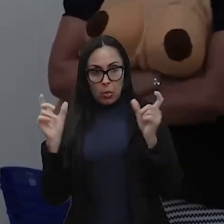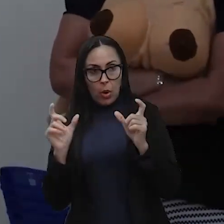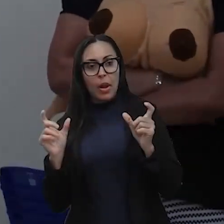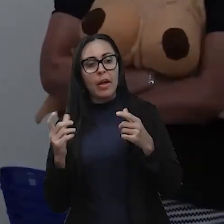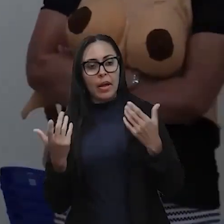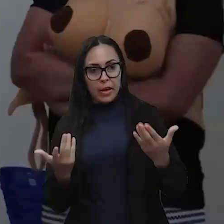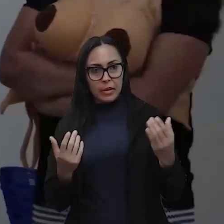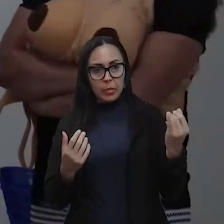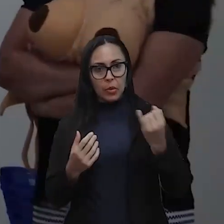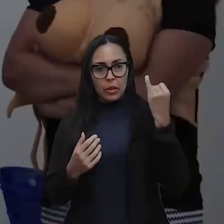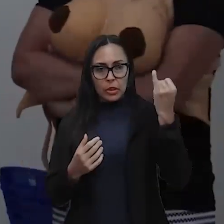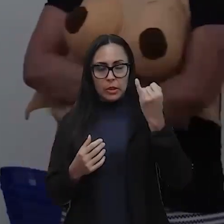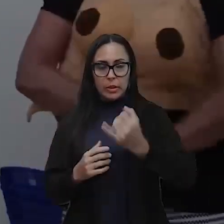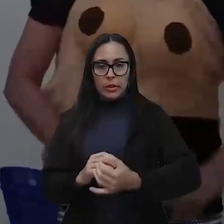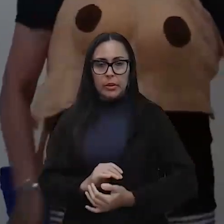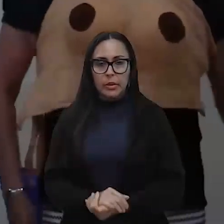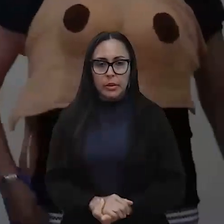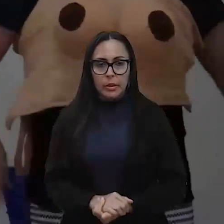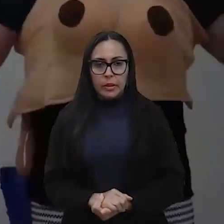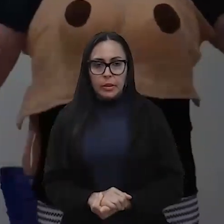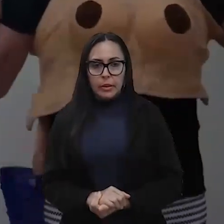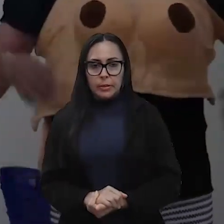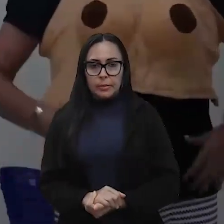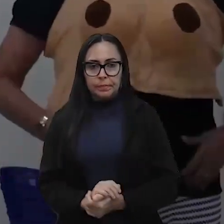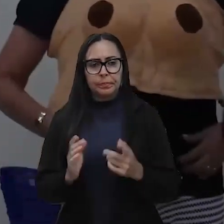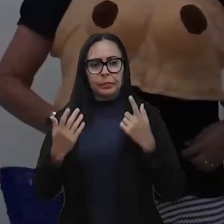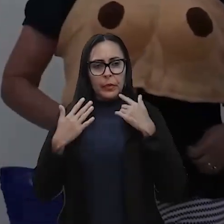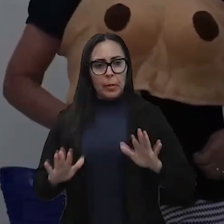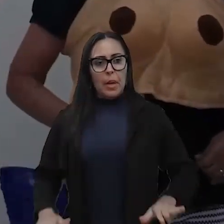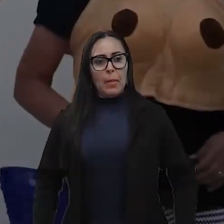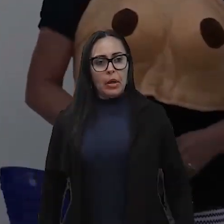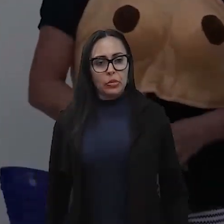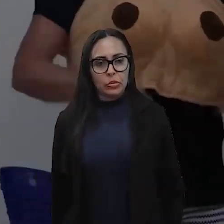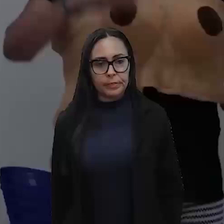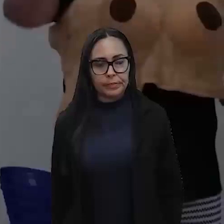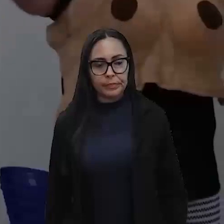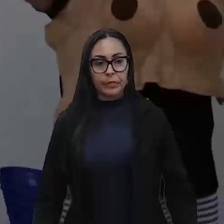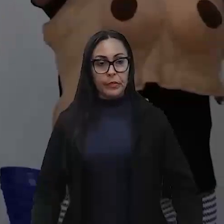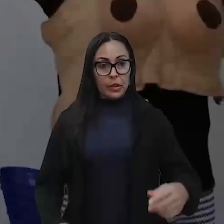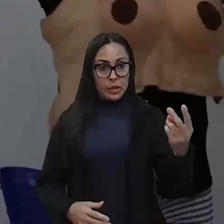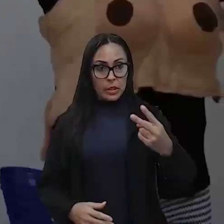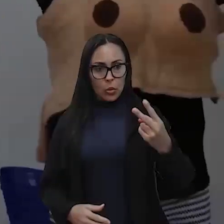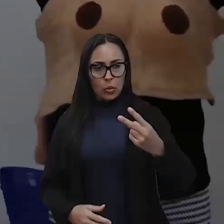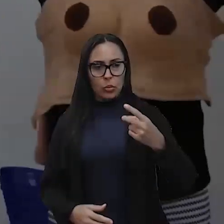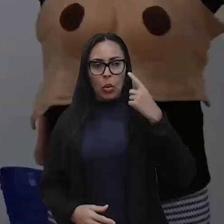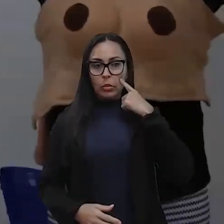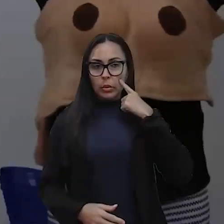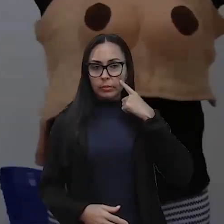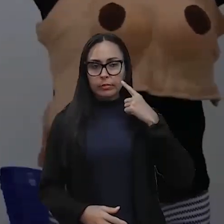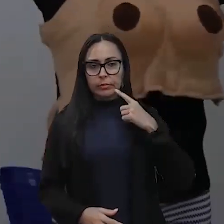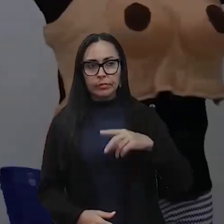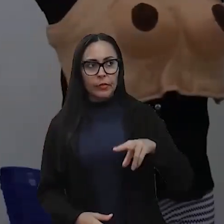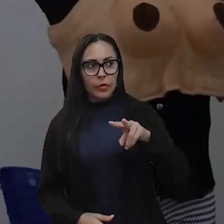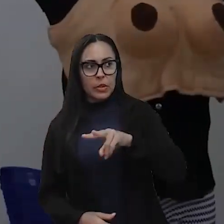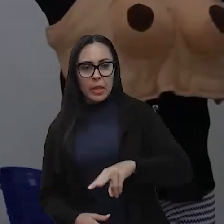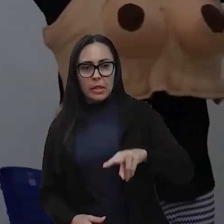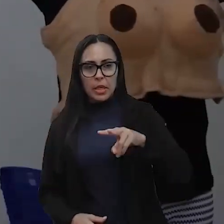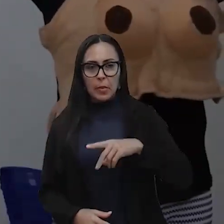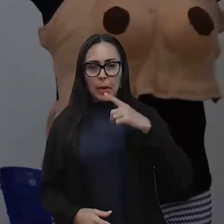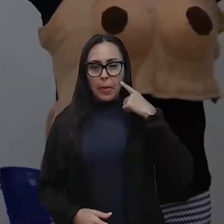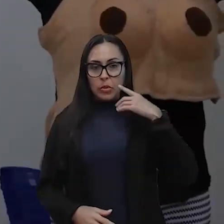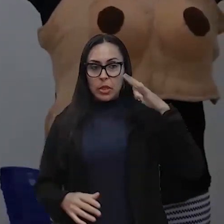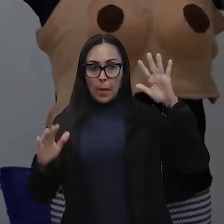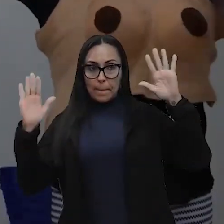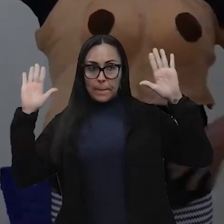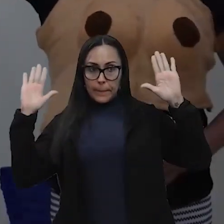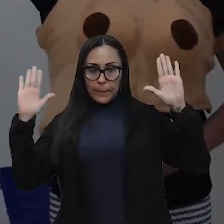gente, certo? Mãozinha pra baixo, joga pra frente o ombrinho. Segundo, ainda na frente do espelho, ó, vai lá, mãozinha pra cima. O que é que